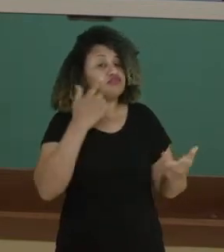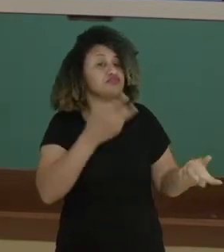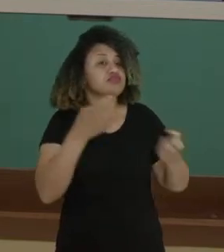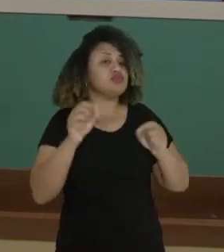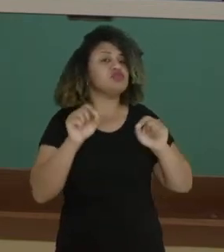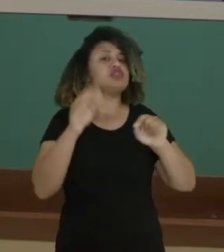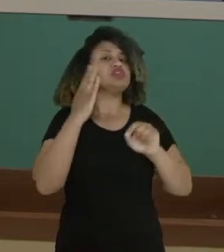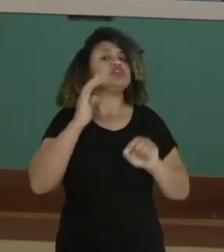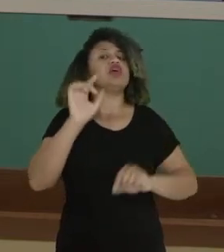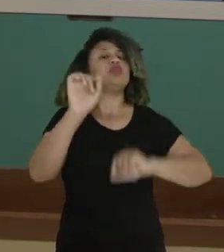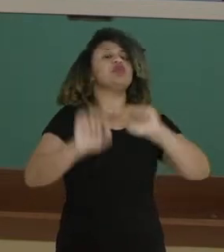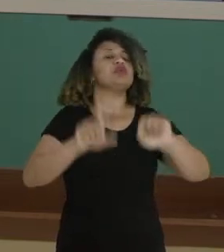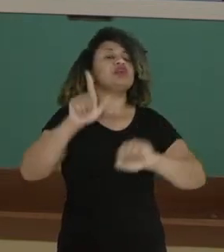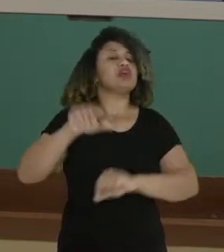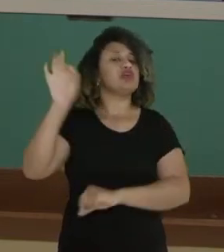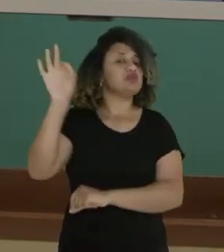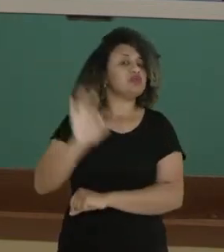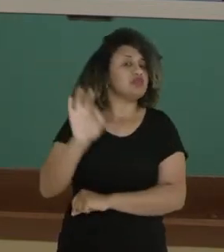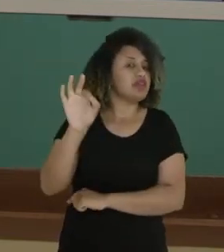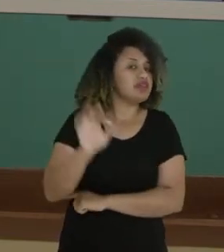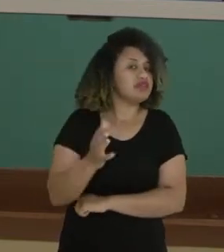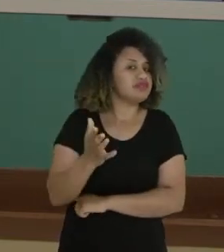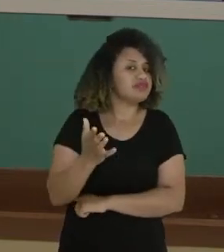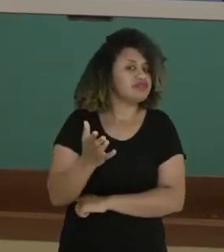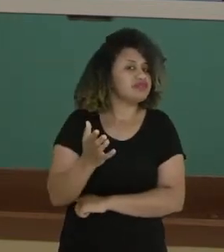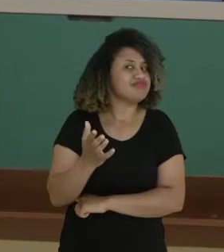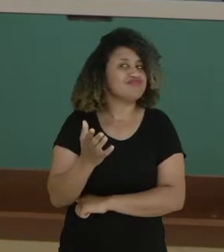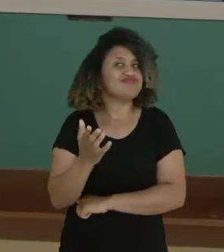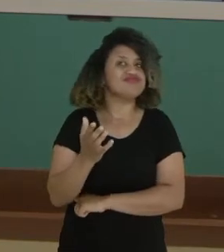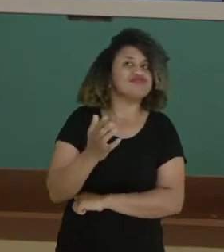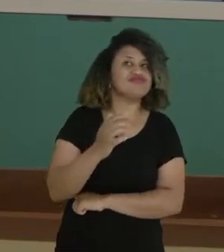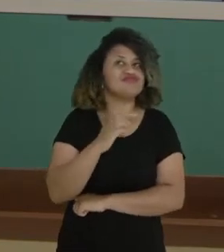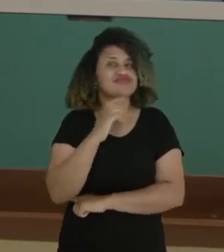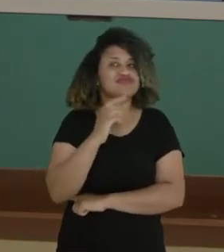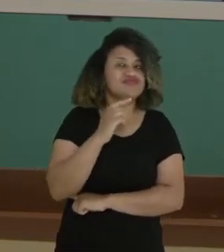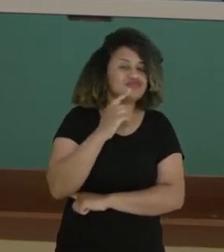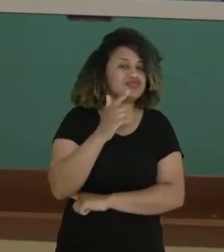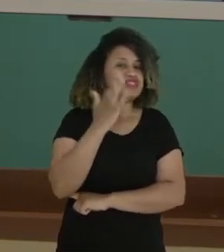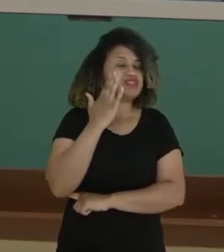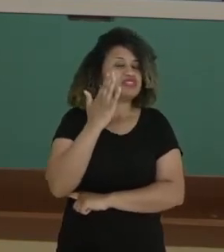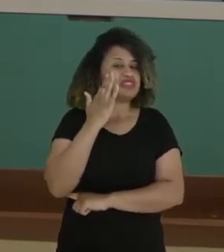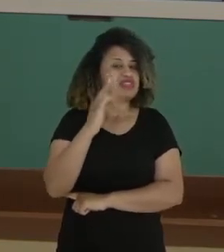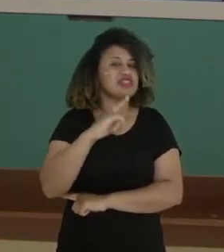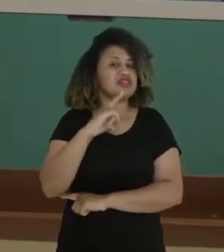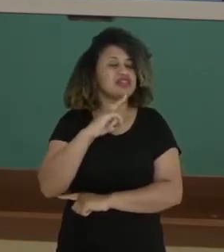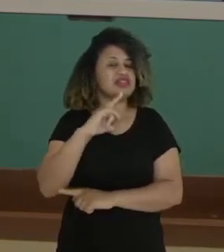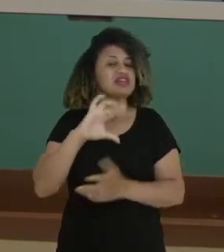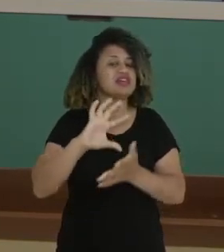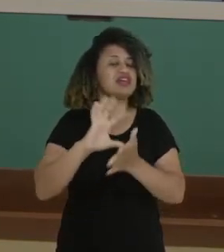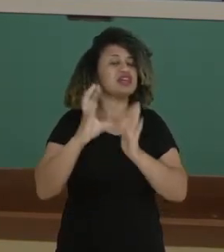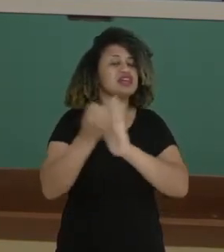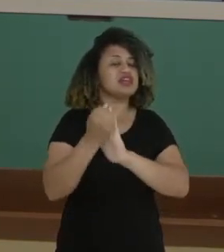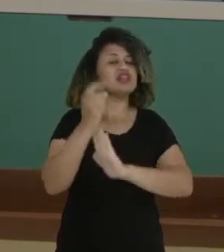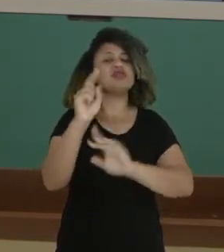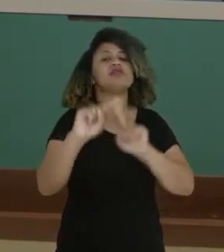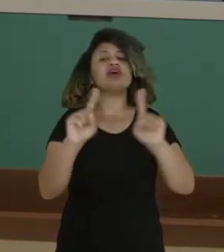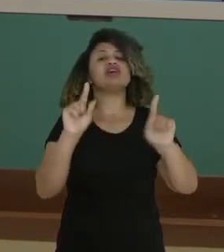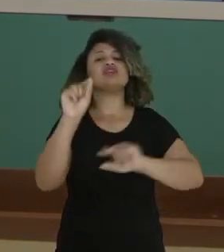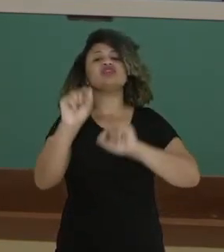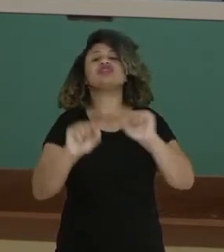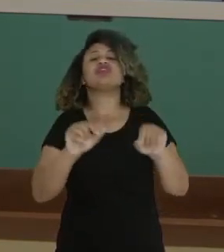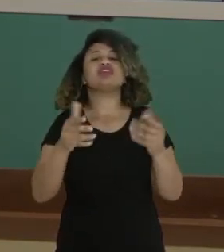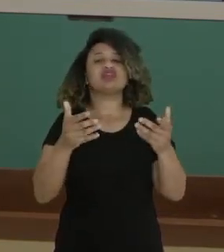a porcentagem? Te peguei, né? Você sabe que tem aquele símbolozinho, mas o que é? O que é uma